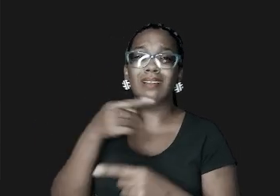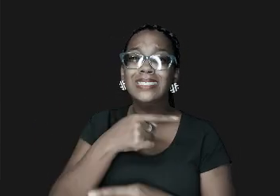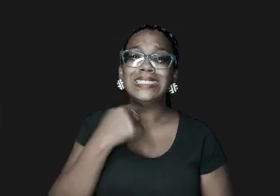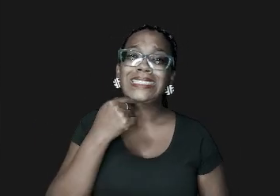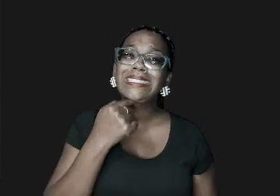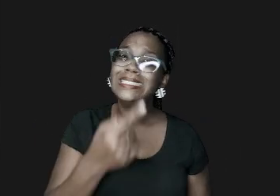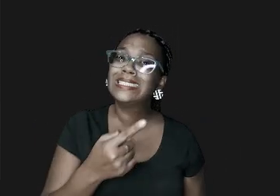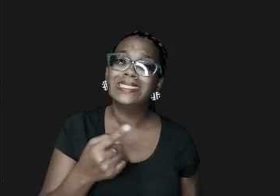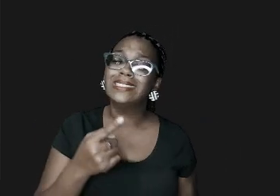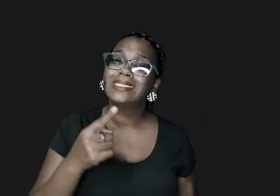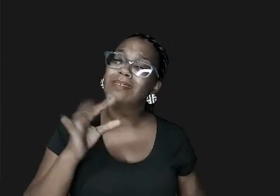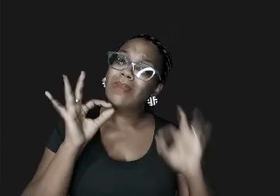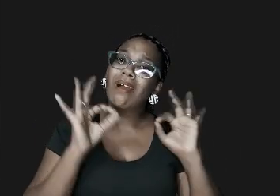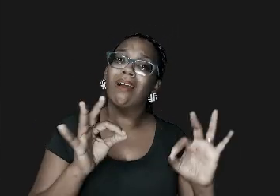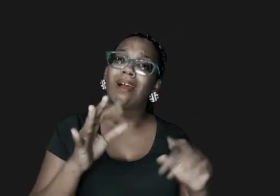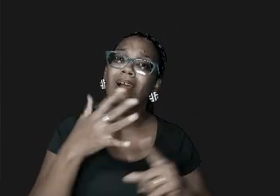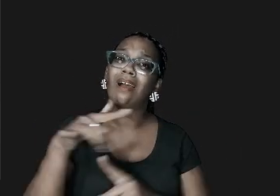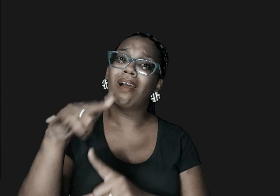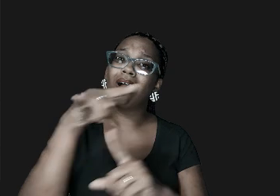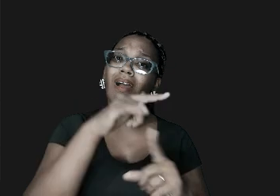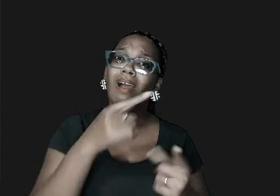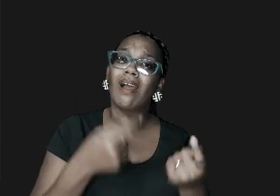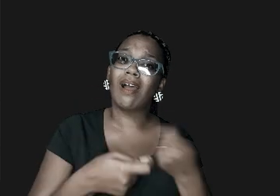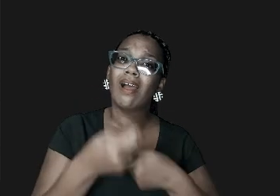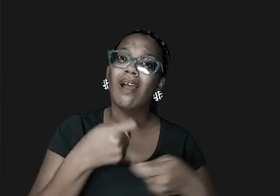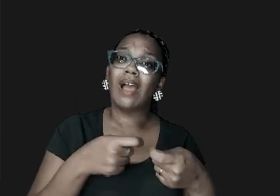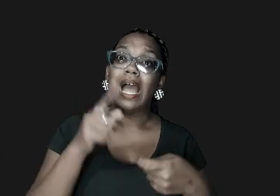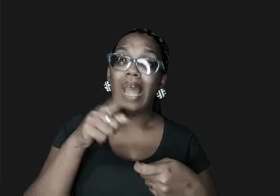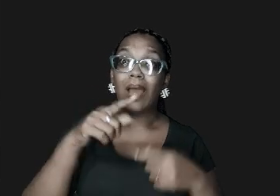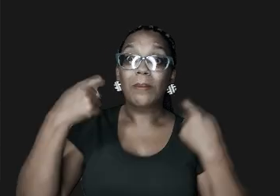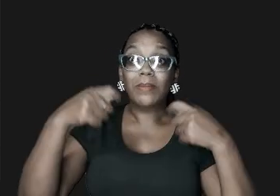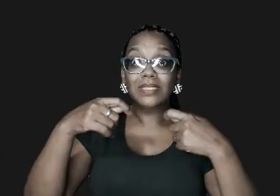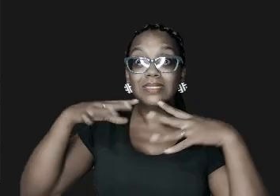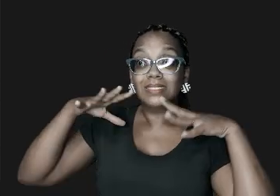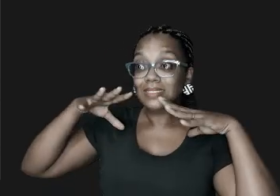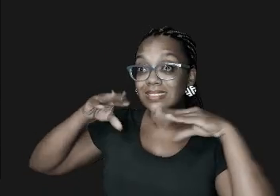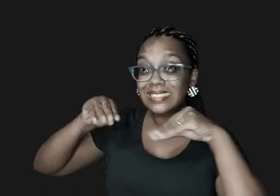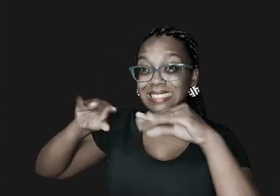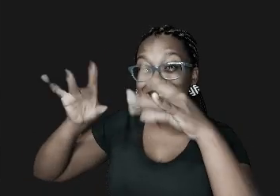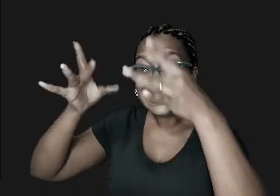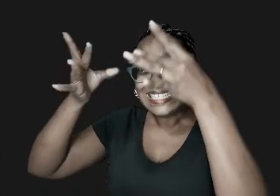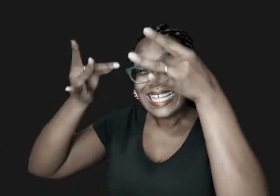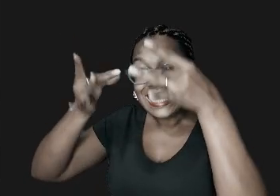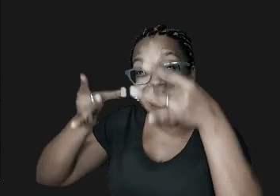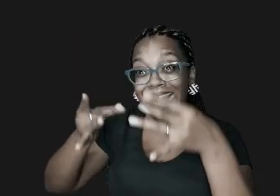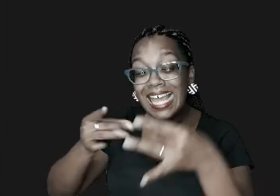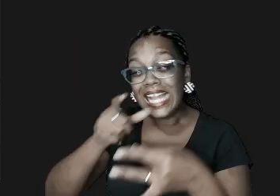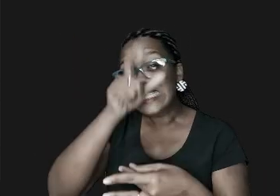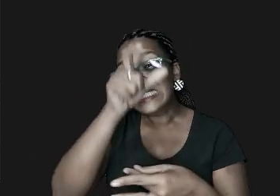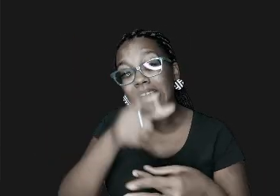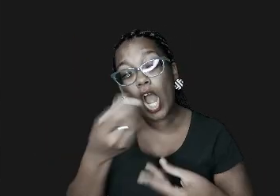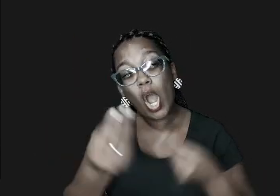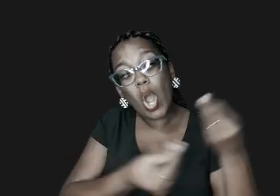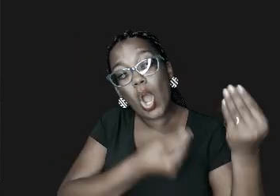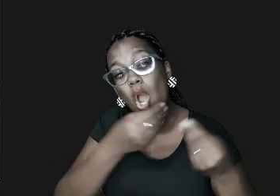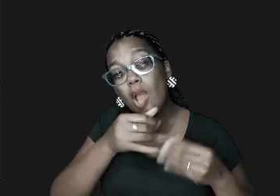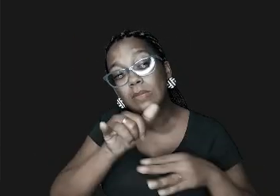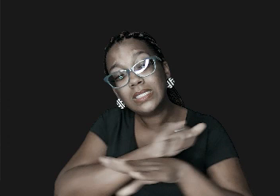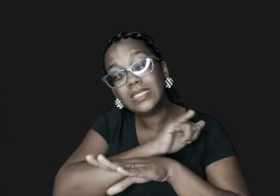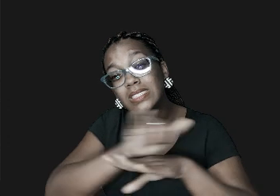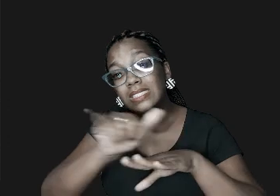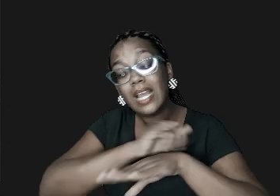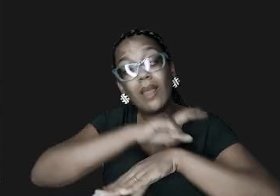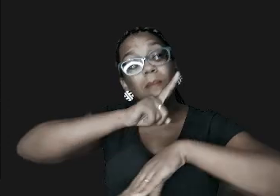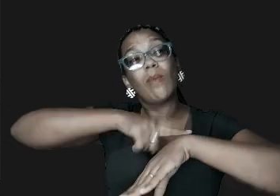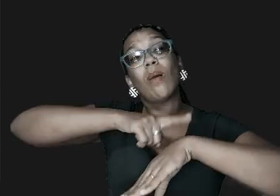impacto no preço isso não é suficiente para você caracterizar uma população você tem que entrar ali no detalhe do negócio